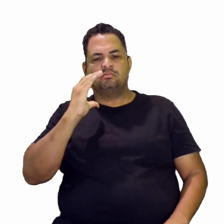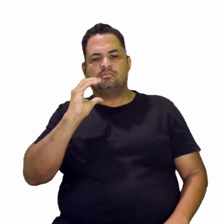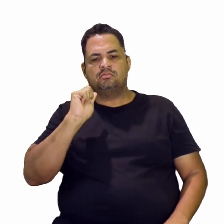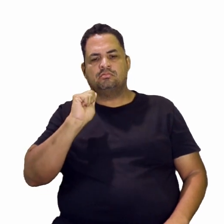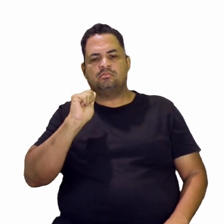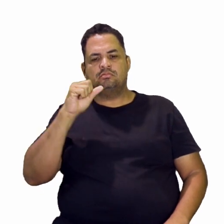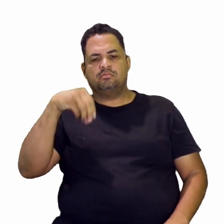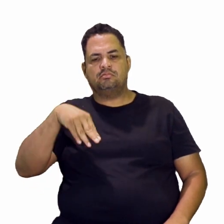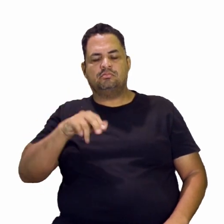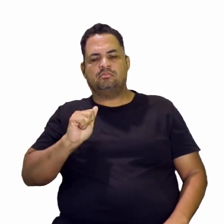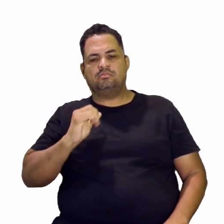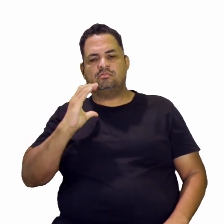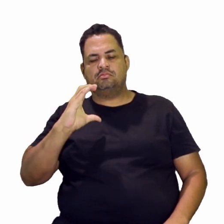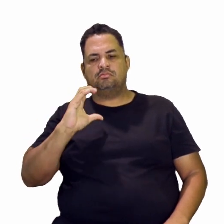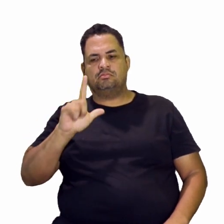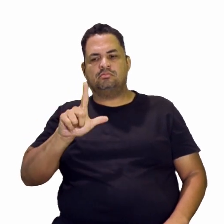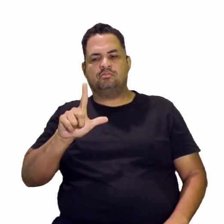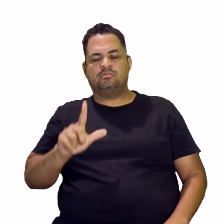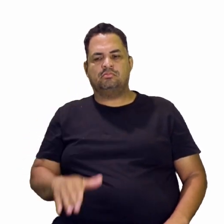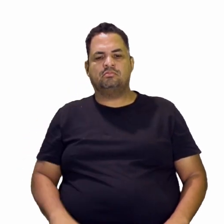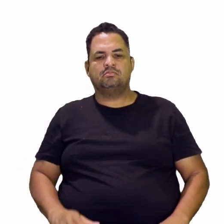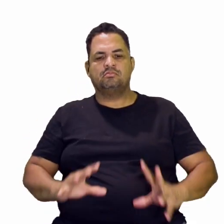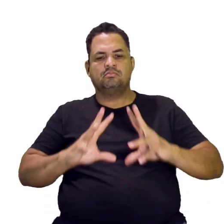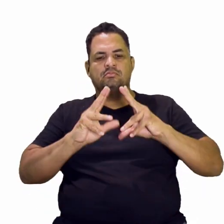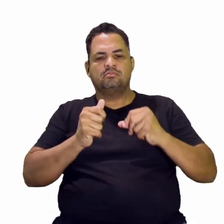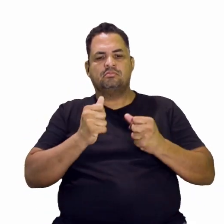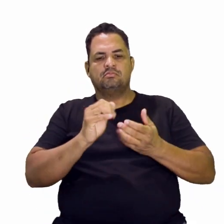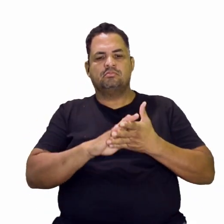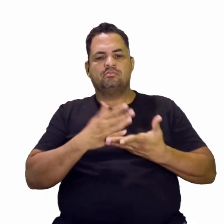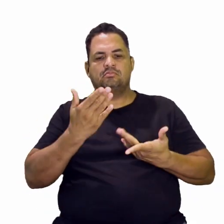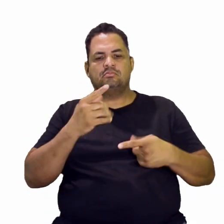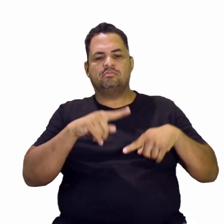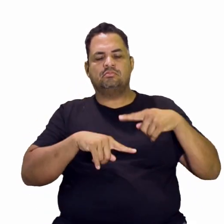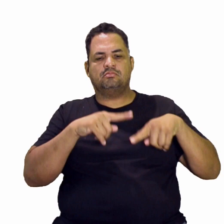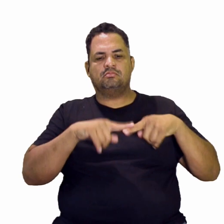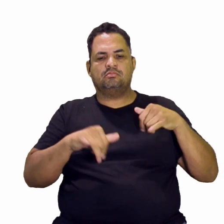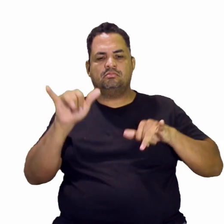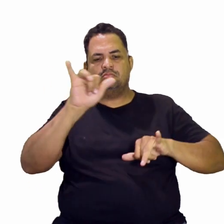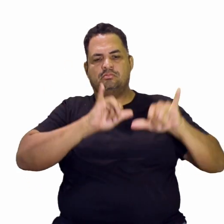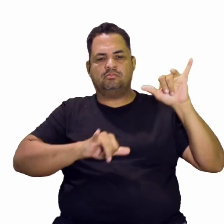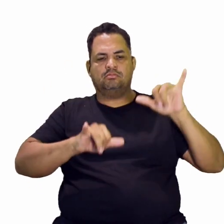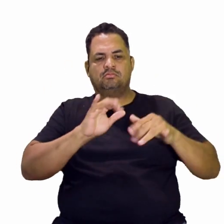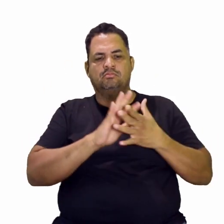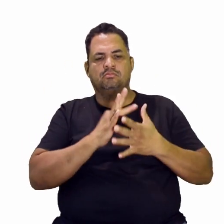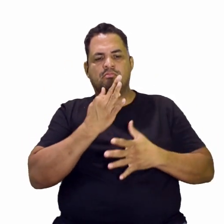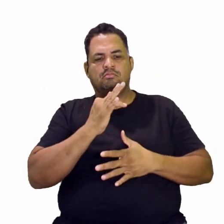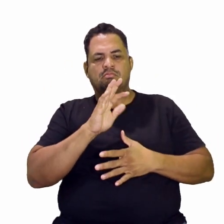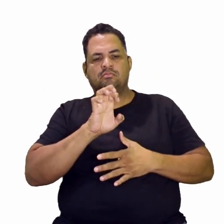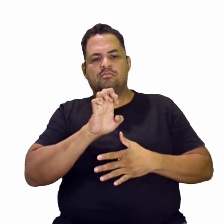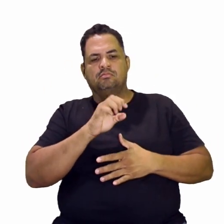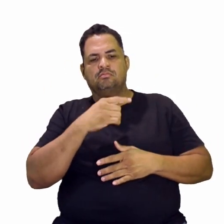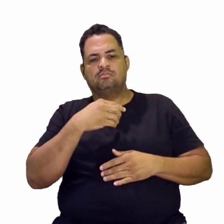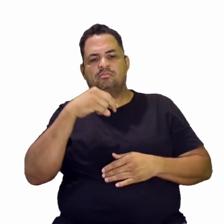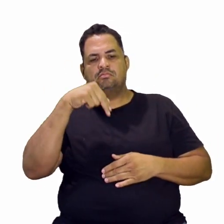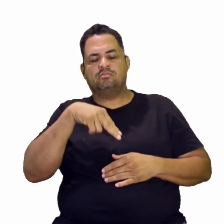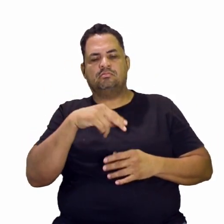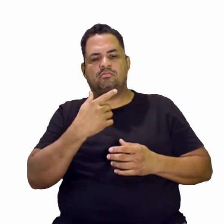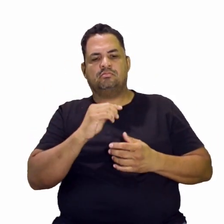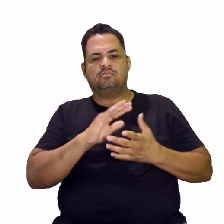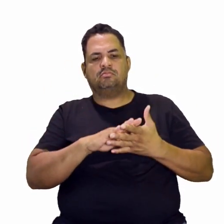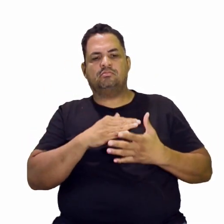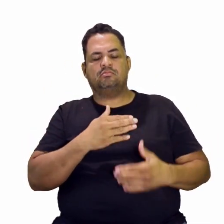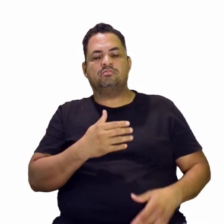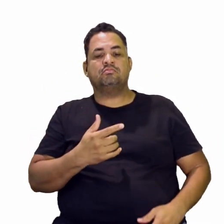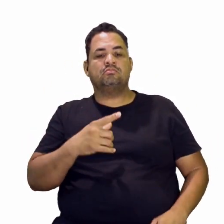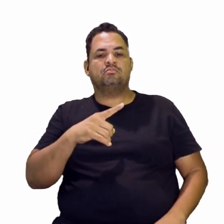cálcio, o magnésio, o cloro. Todos eles são elementos. Aí você tem ferro menos, sódio mais, ou seja, eles são